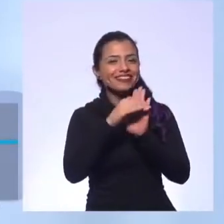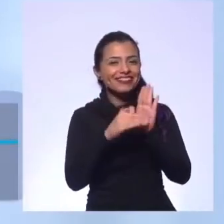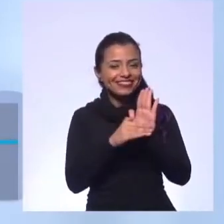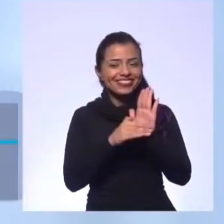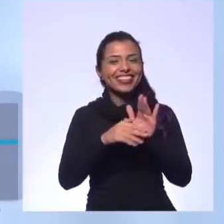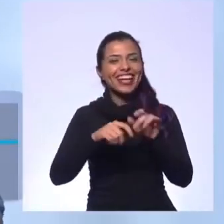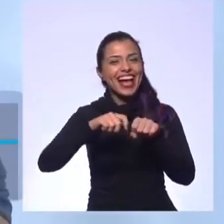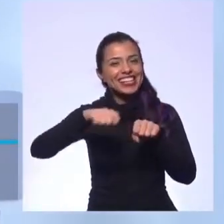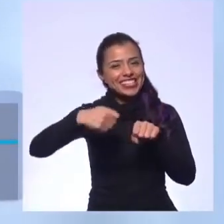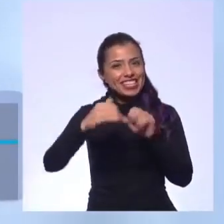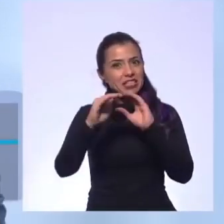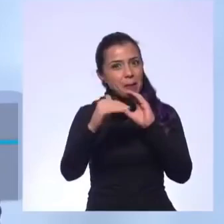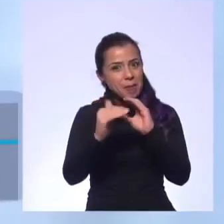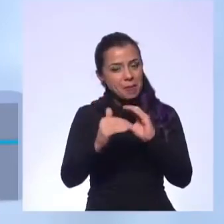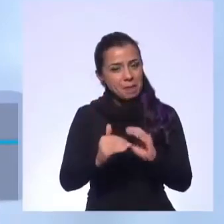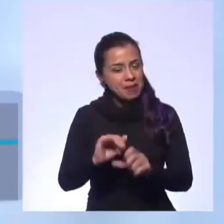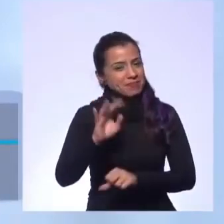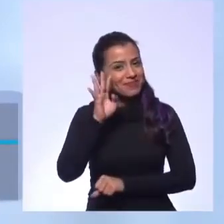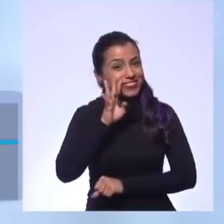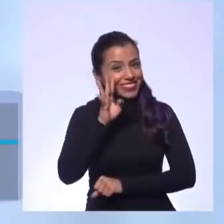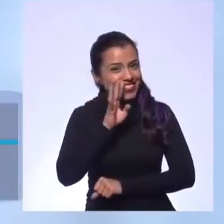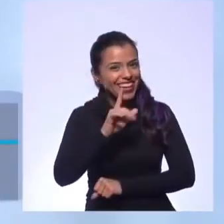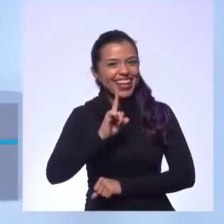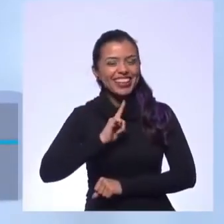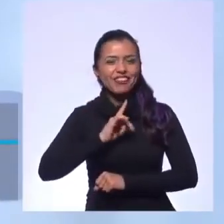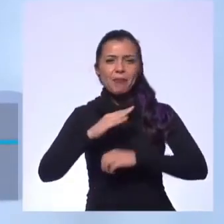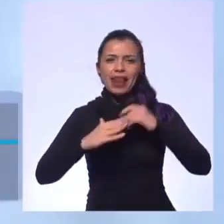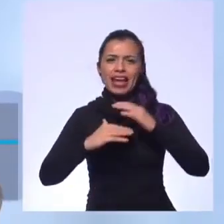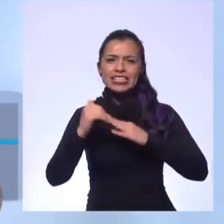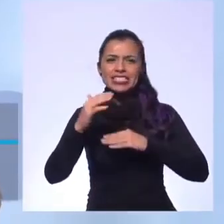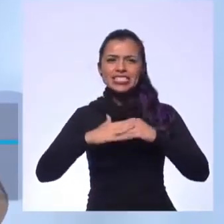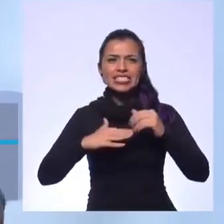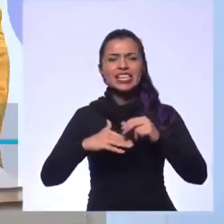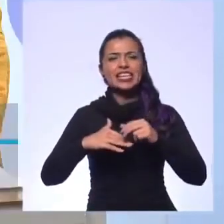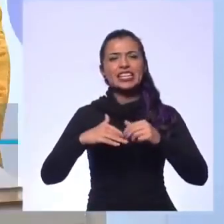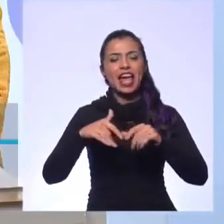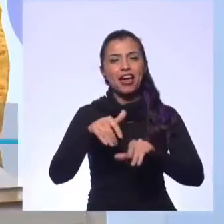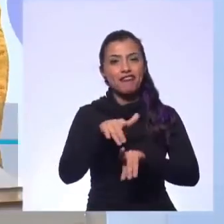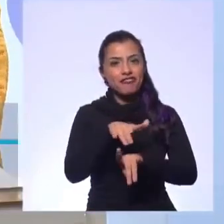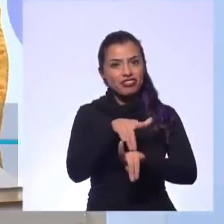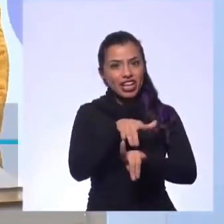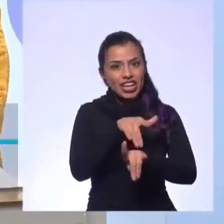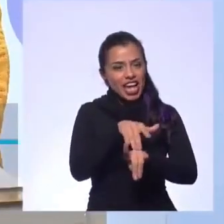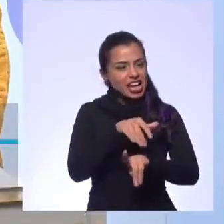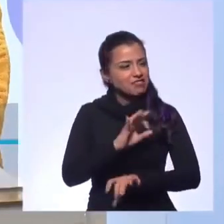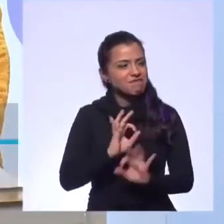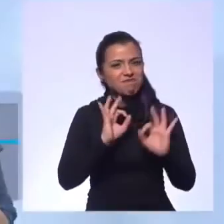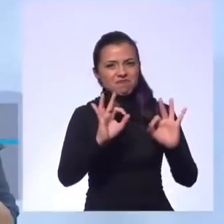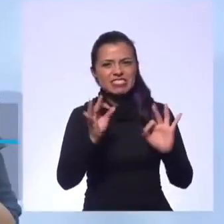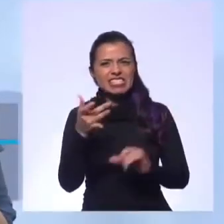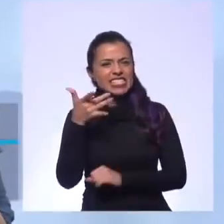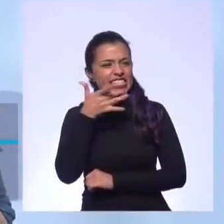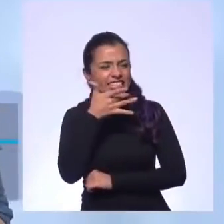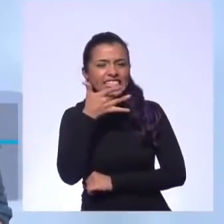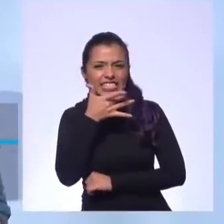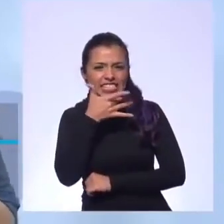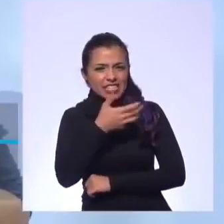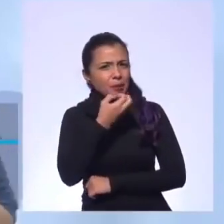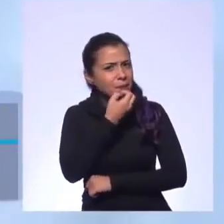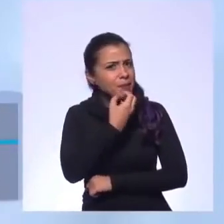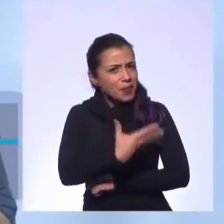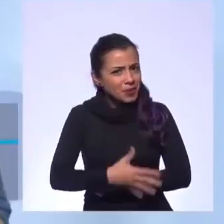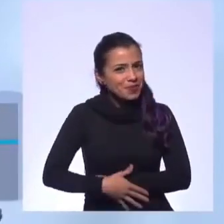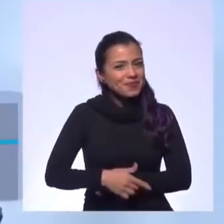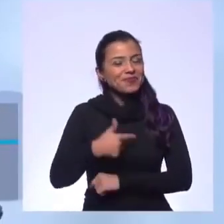mandando. Tá muito legal aí. Vi uma lasanha vegetariana aí, ó, delicious. Muito bom, muito bom. Então, a gente